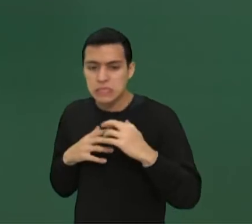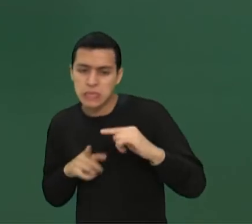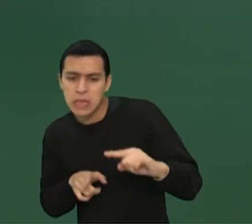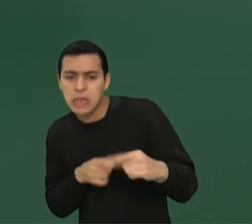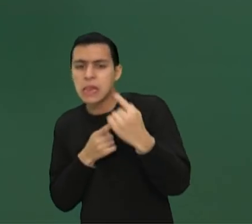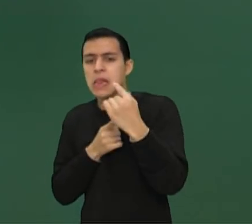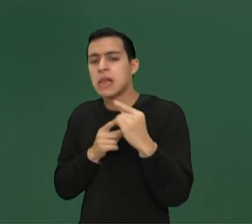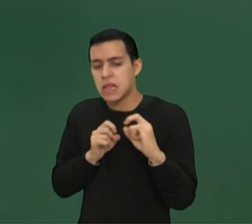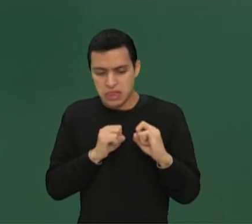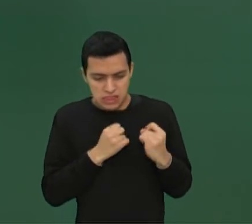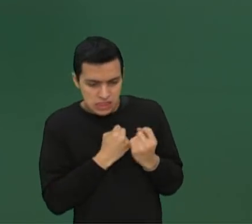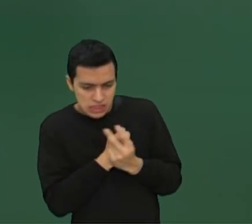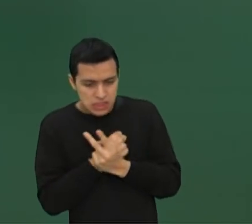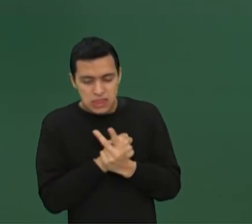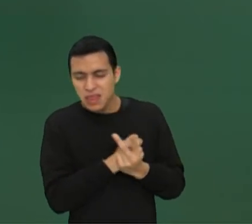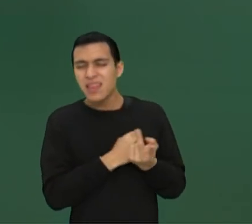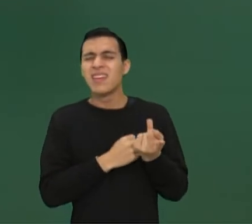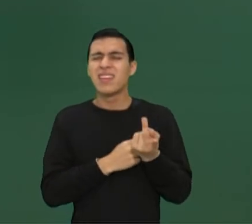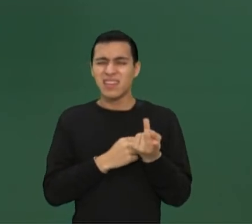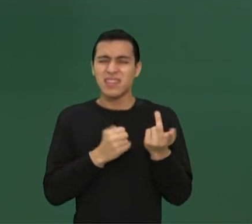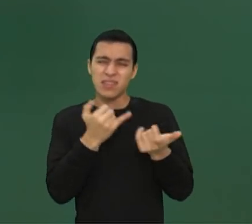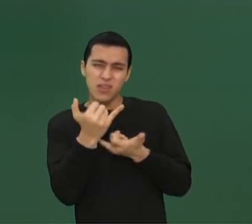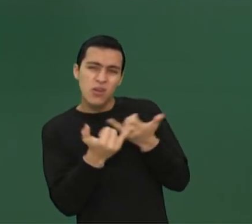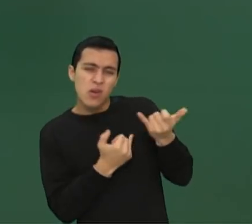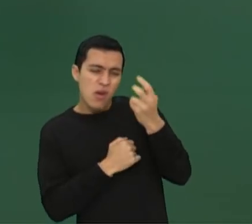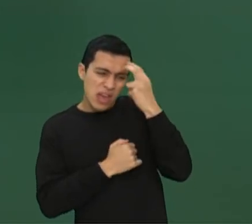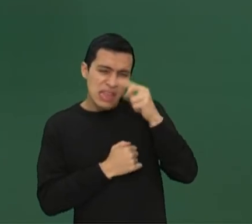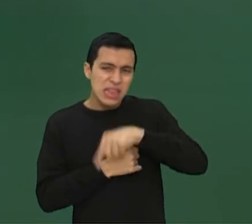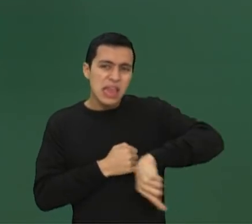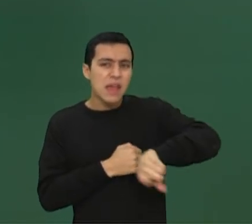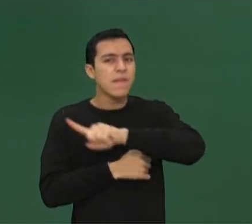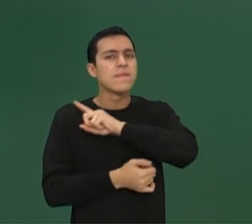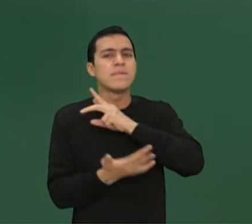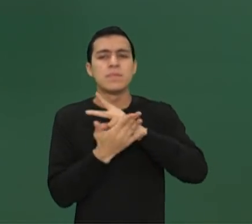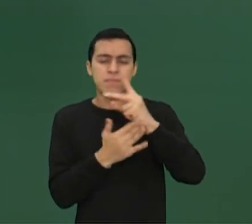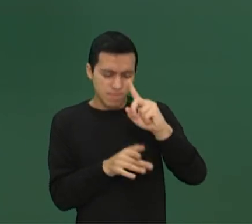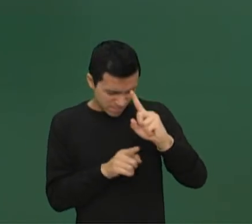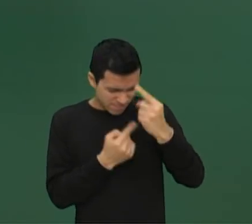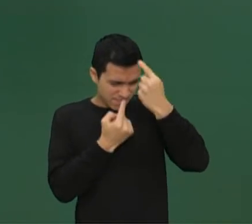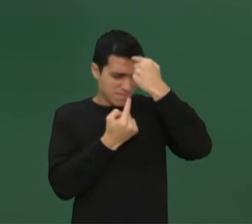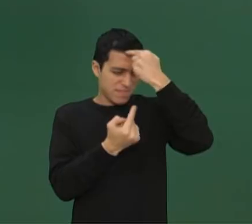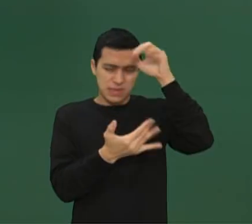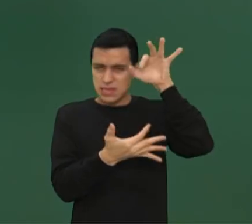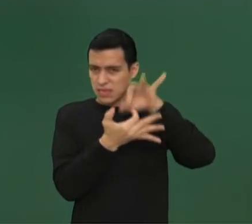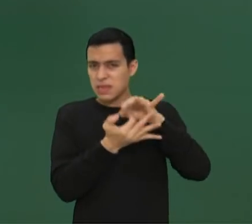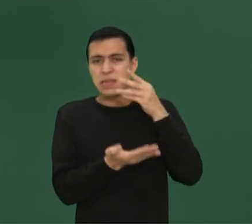defesa. Então, os jogos intelectuais, nessa parte intelectual, vai estar bem